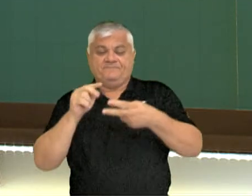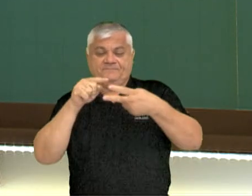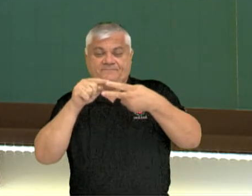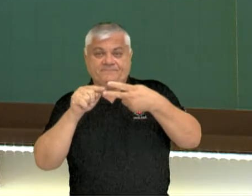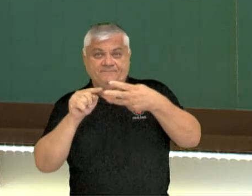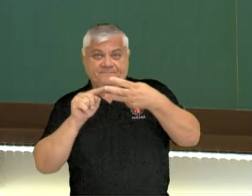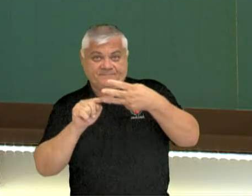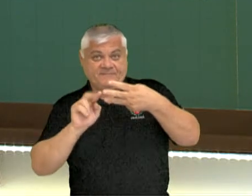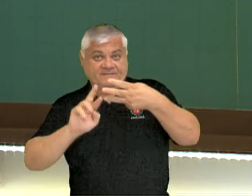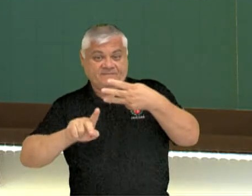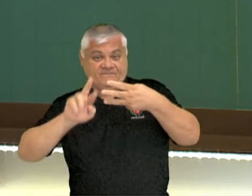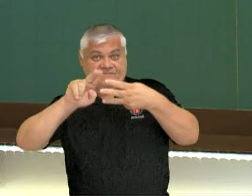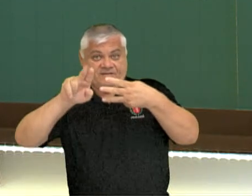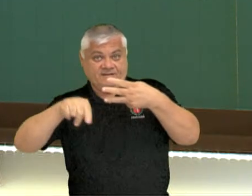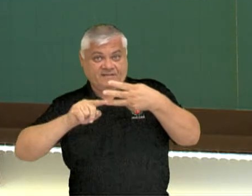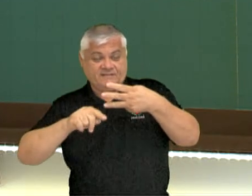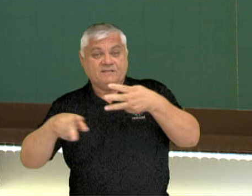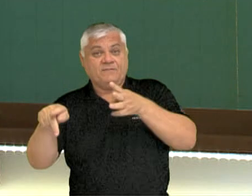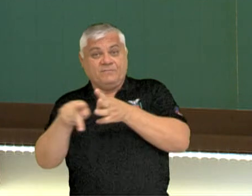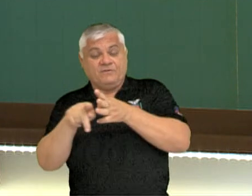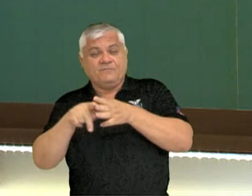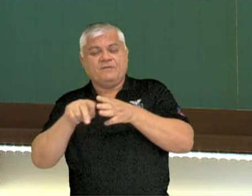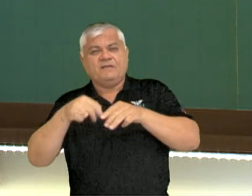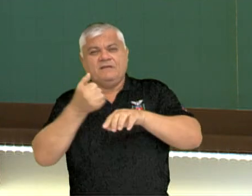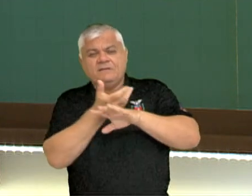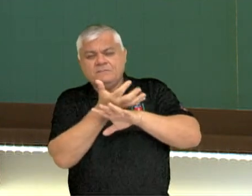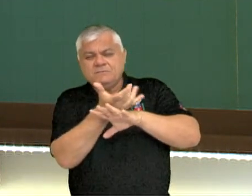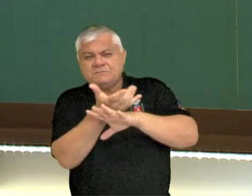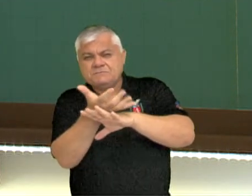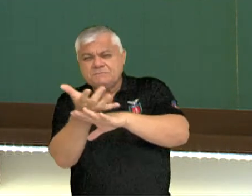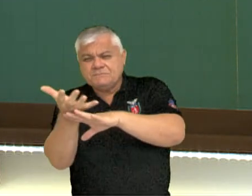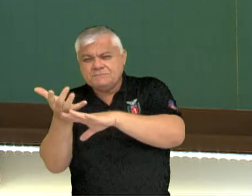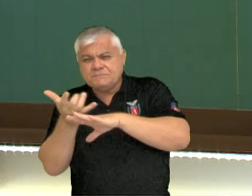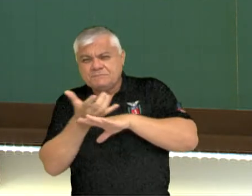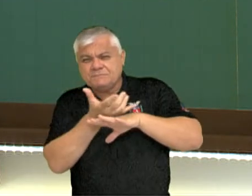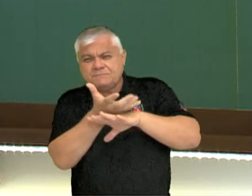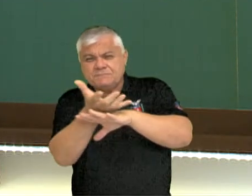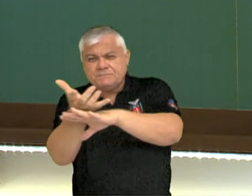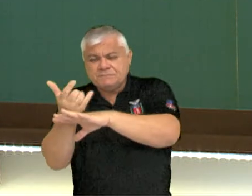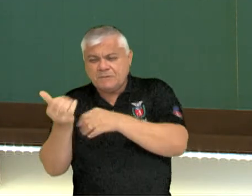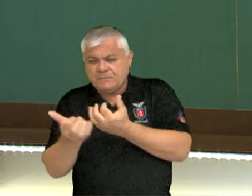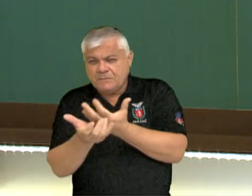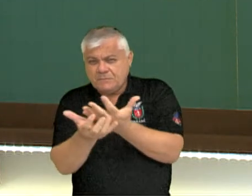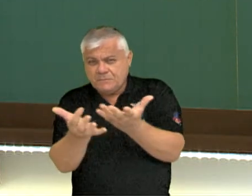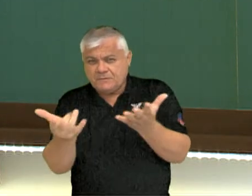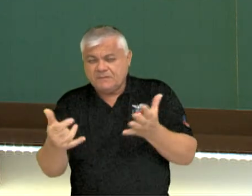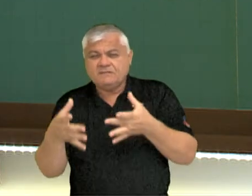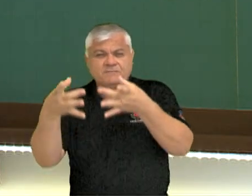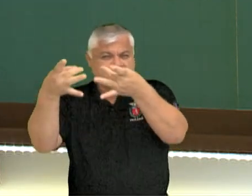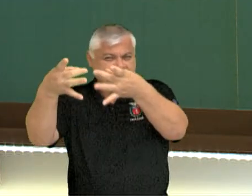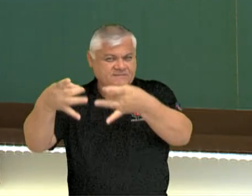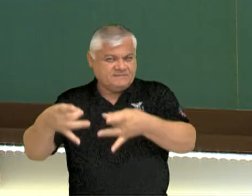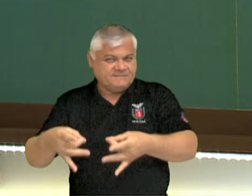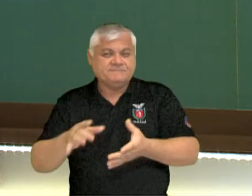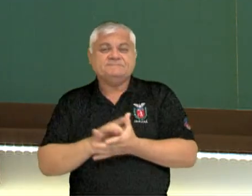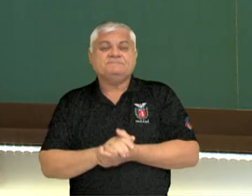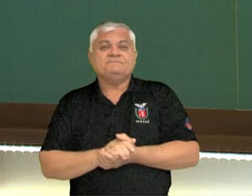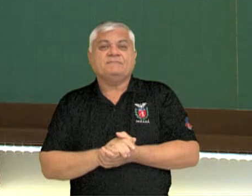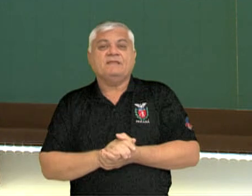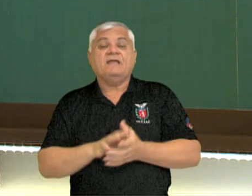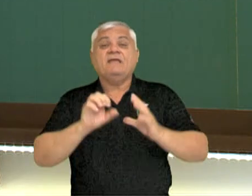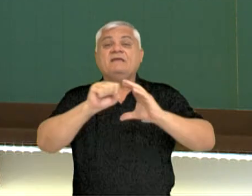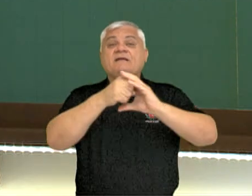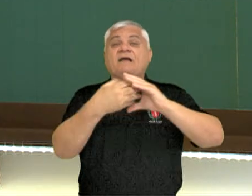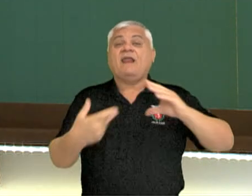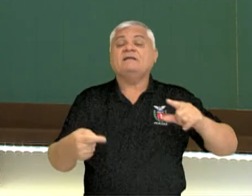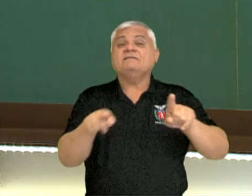filos distintos, que ficam para os musgos, hepáticas e antóceros, que já vamos ver com detalhes. E de